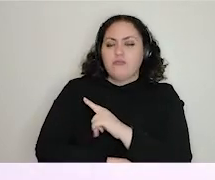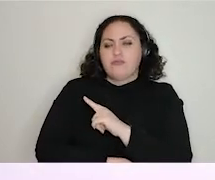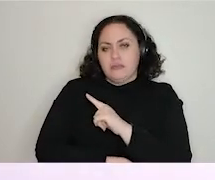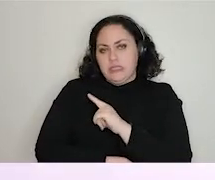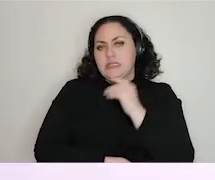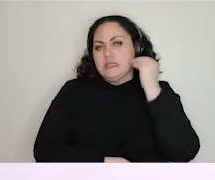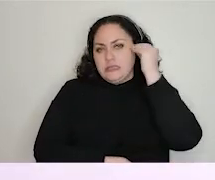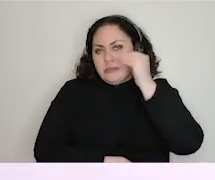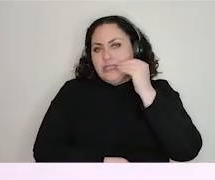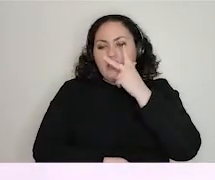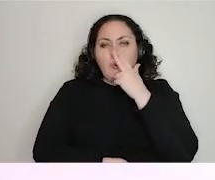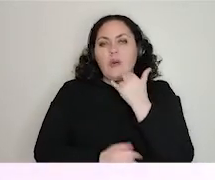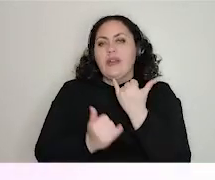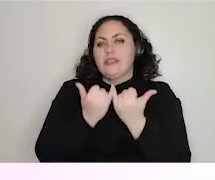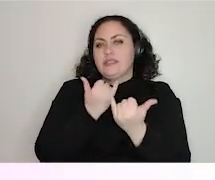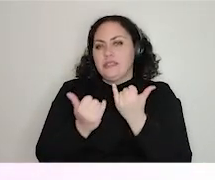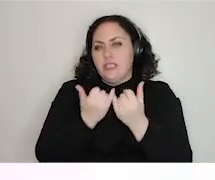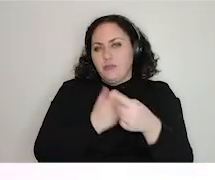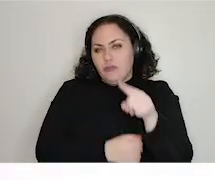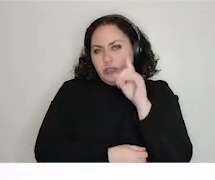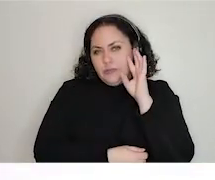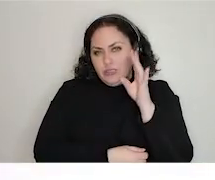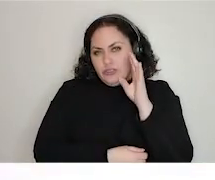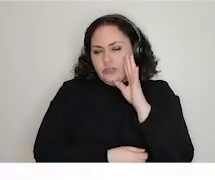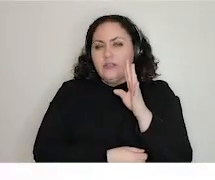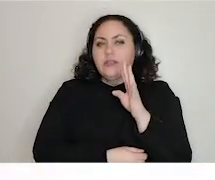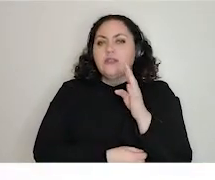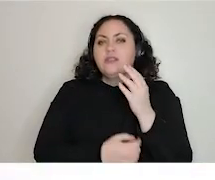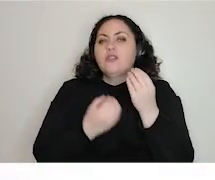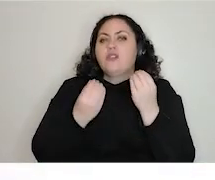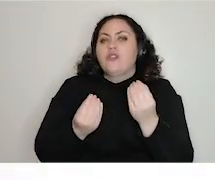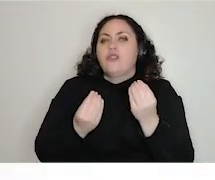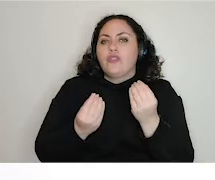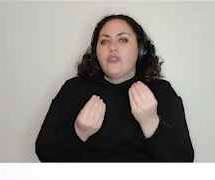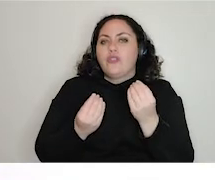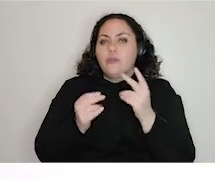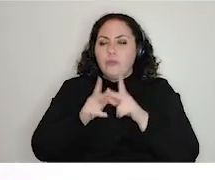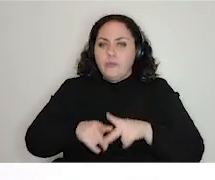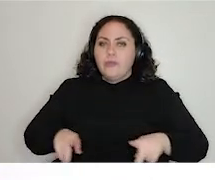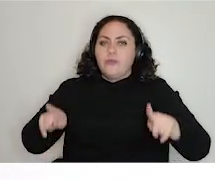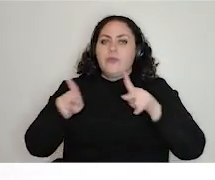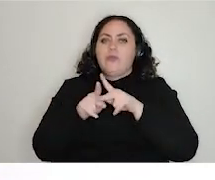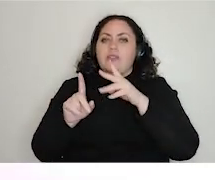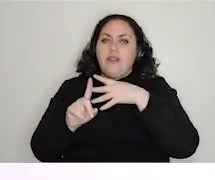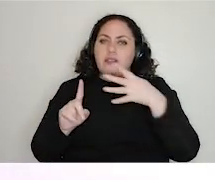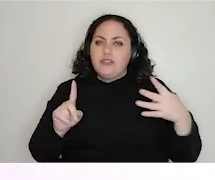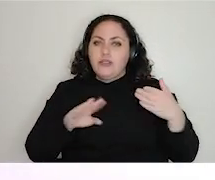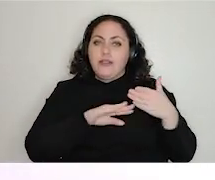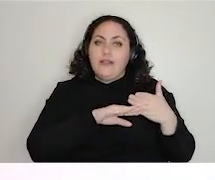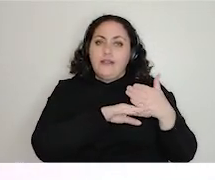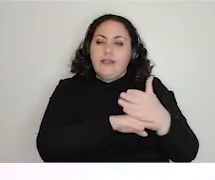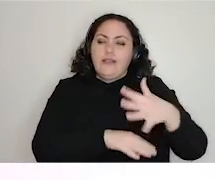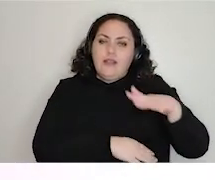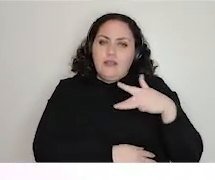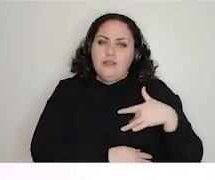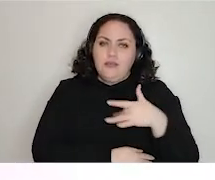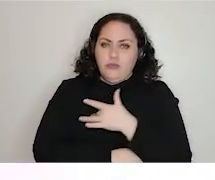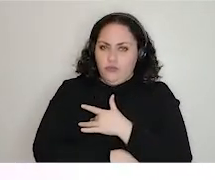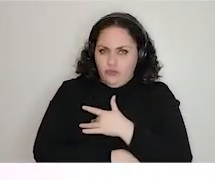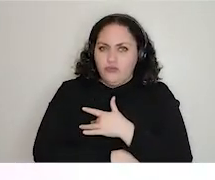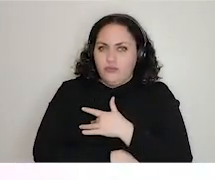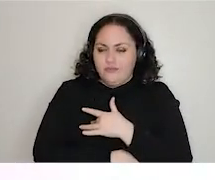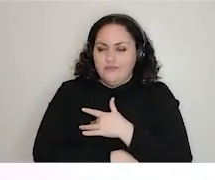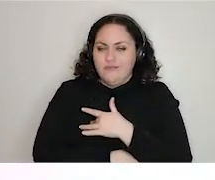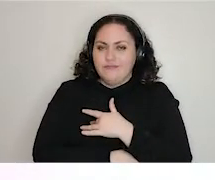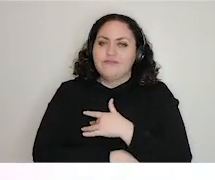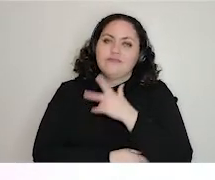gente experiencia, inclusive como exemplo para a gente pensar o acesso da população LGBT nos serviços